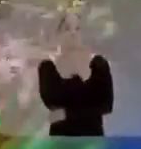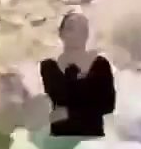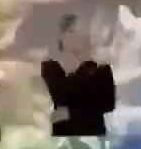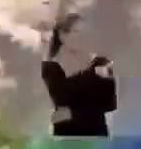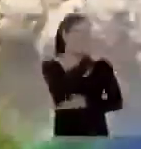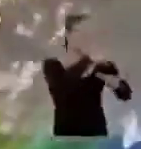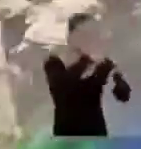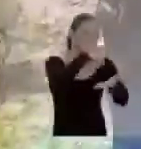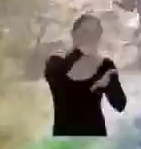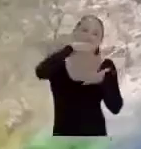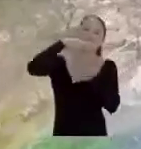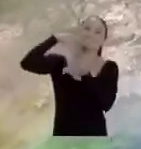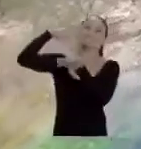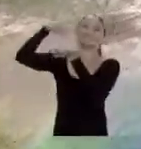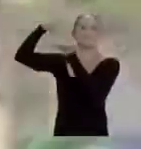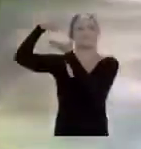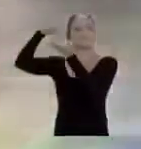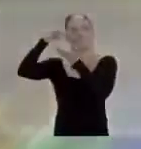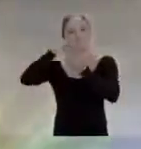chapadas, teu canto de